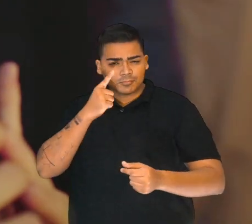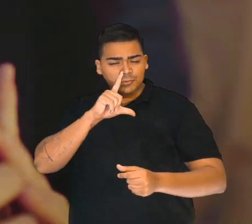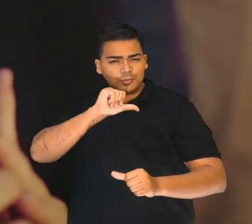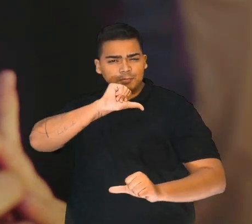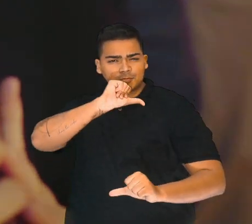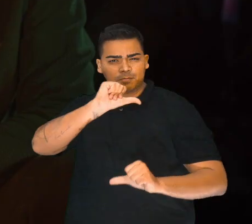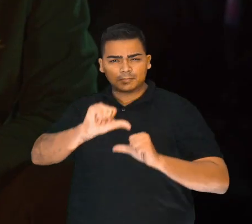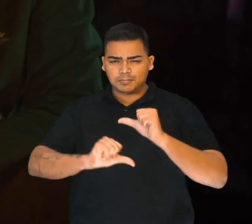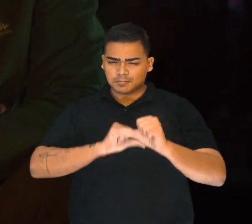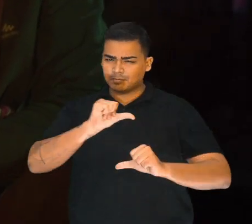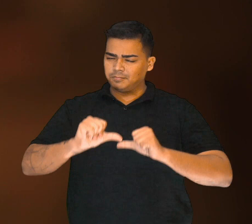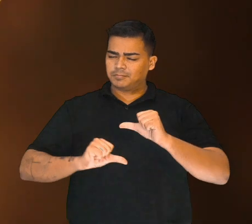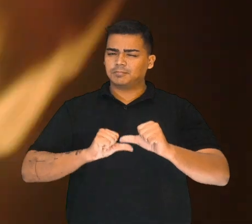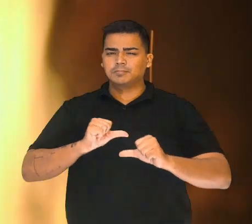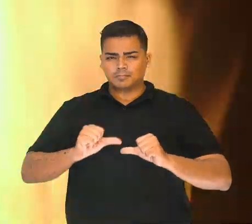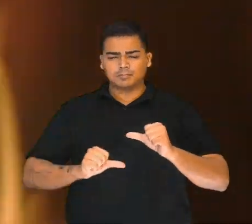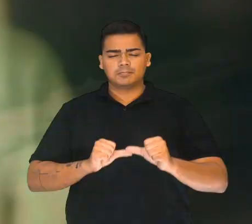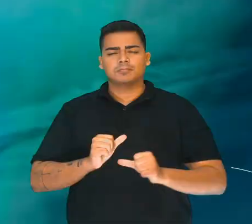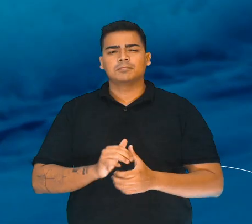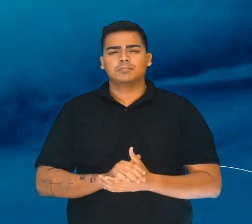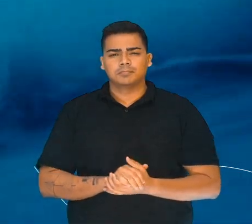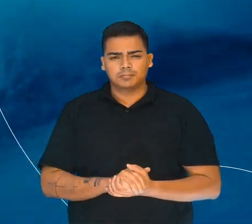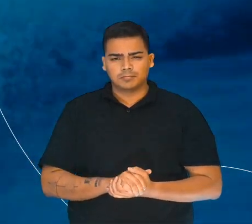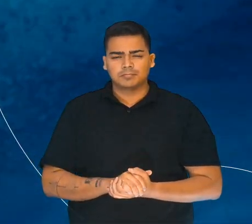nos transformar tão profundamente?